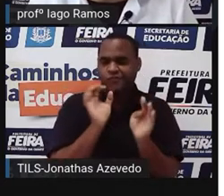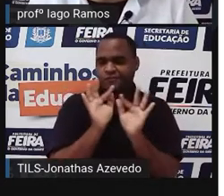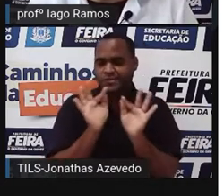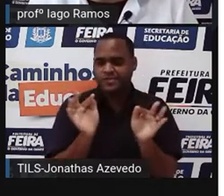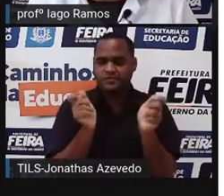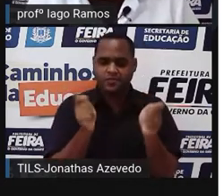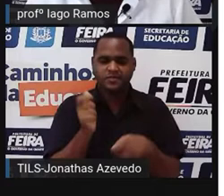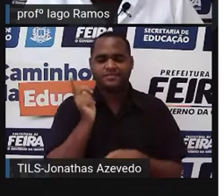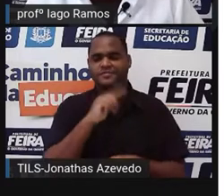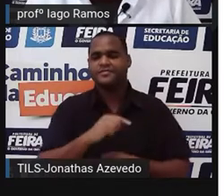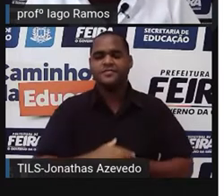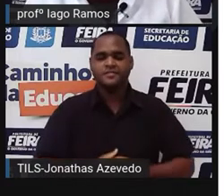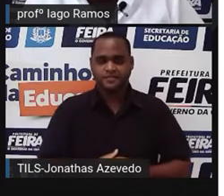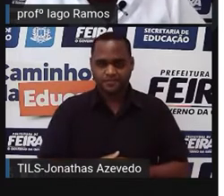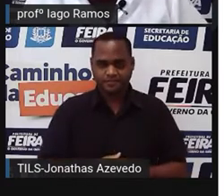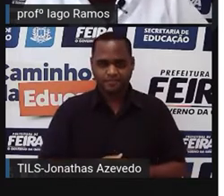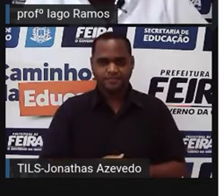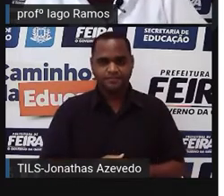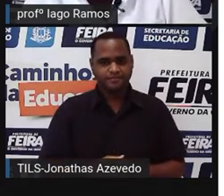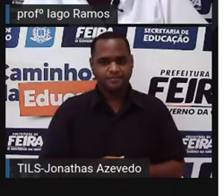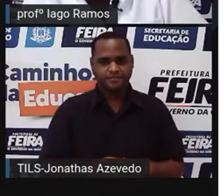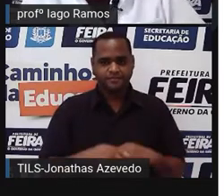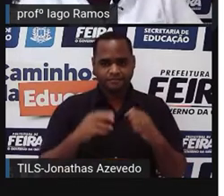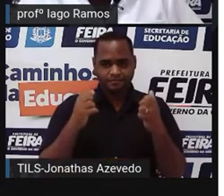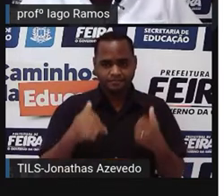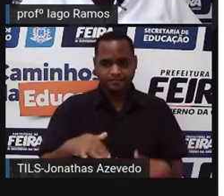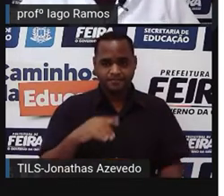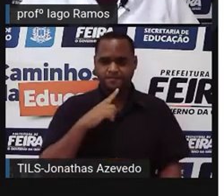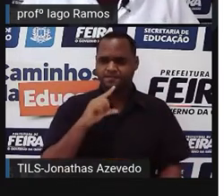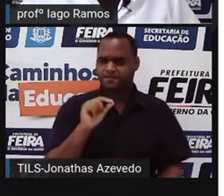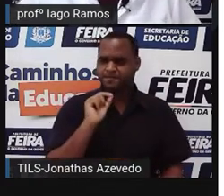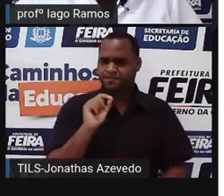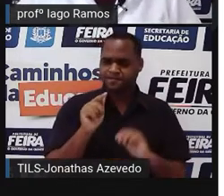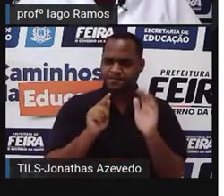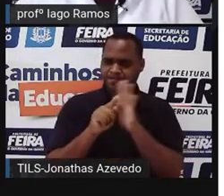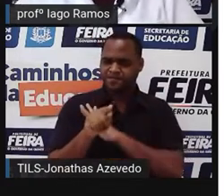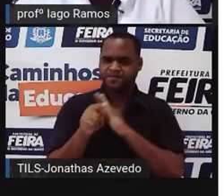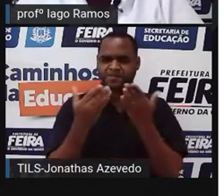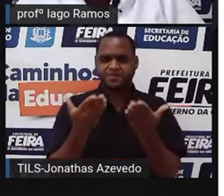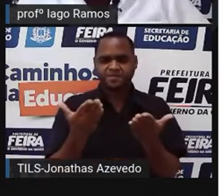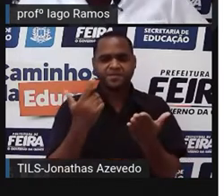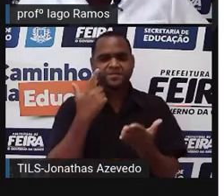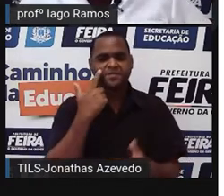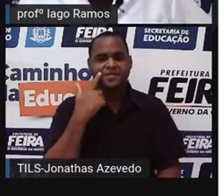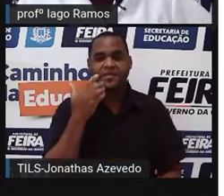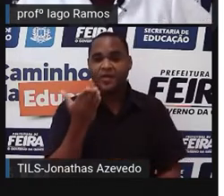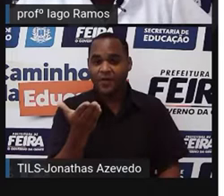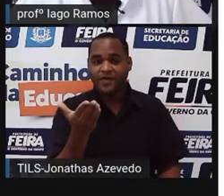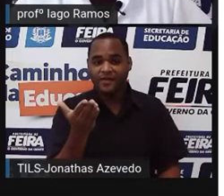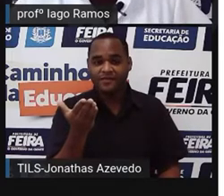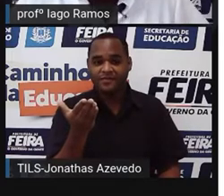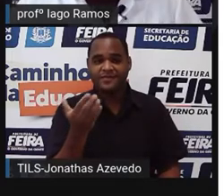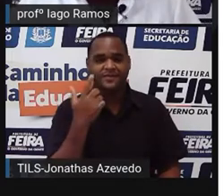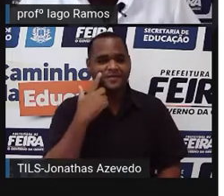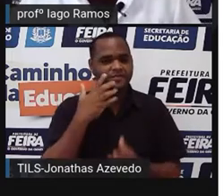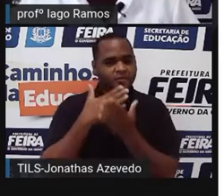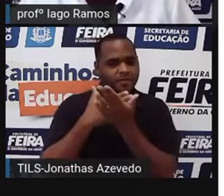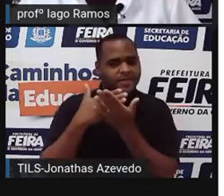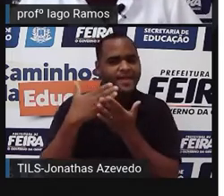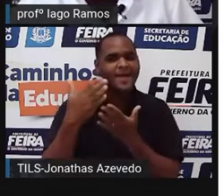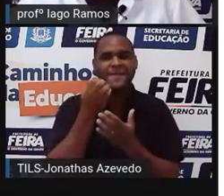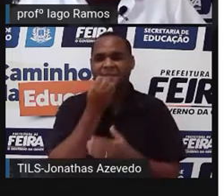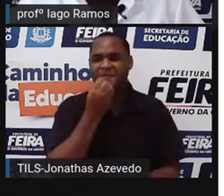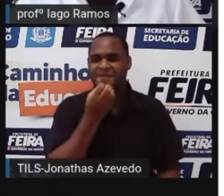possível, tá bom? Deixa eu te fazer uma pergunta. Olha aqui na tela. Já vamos começar